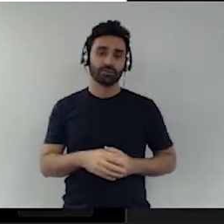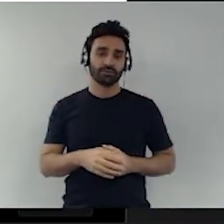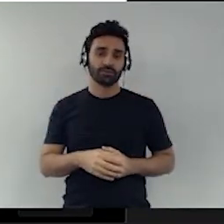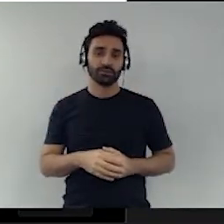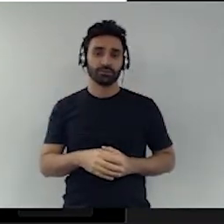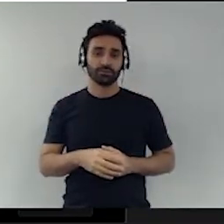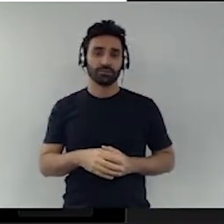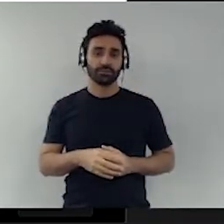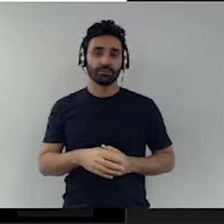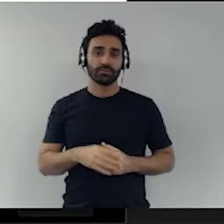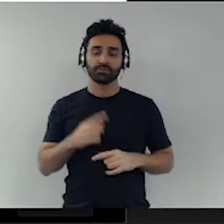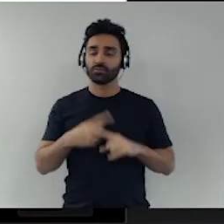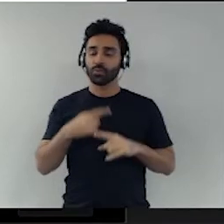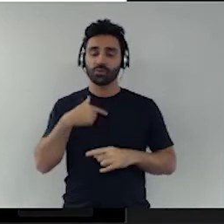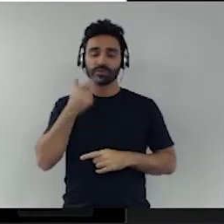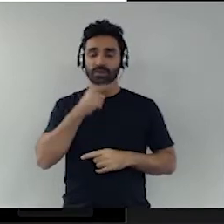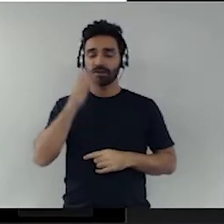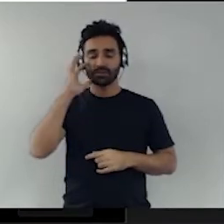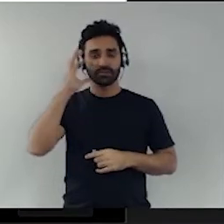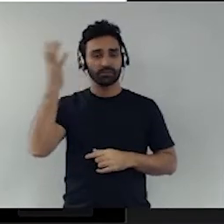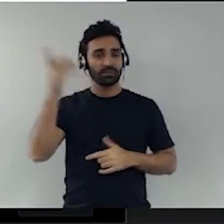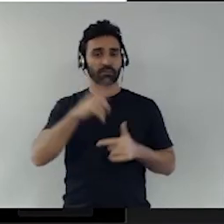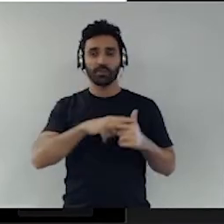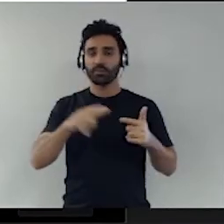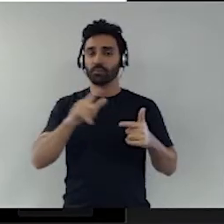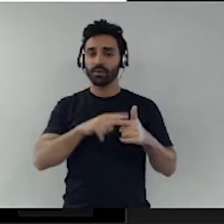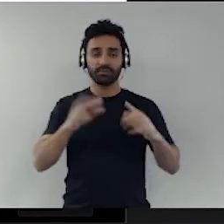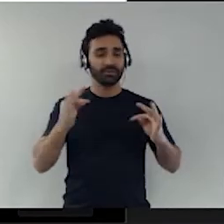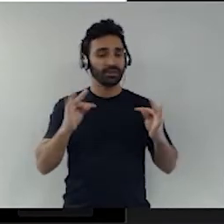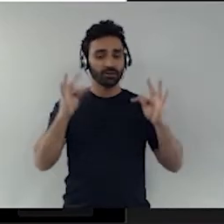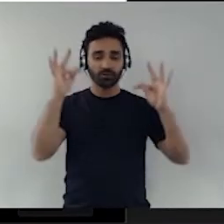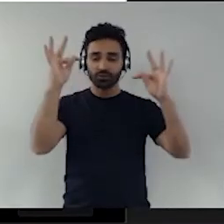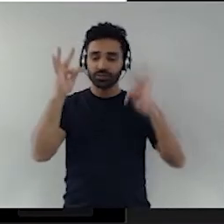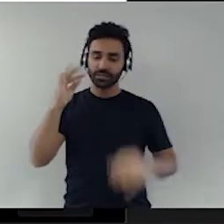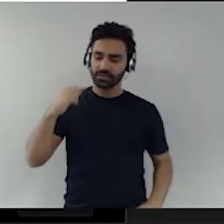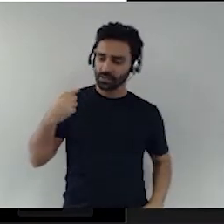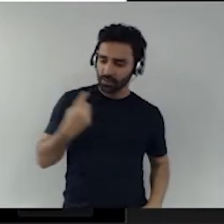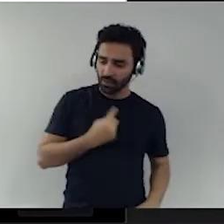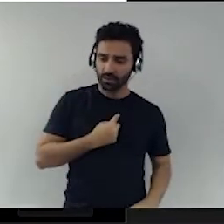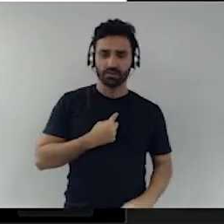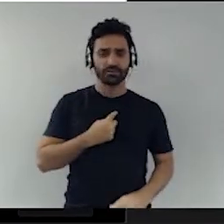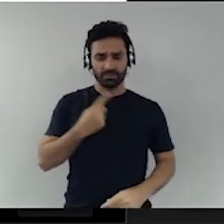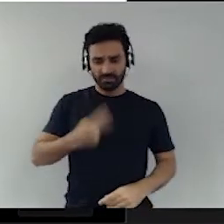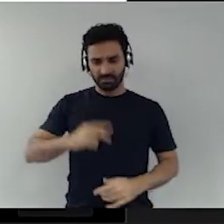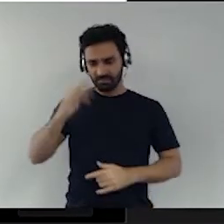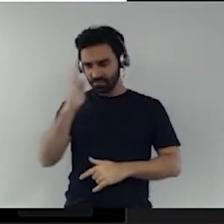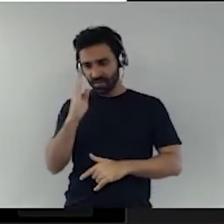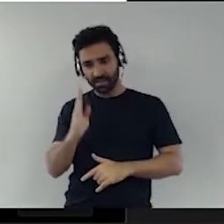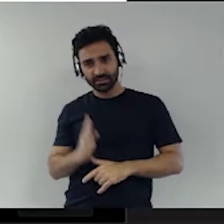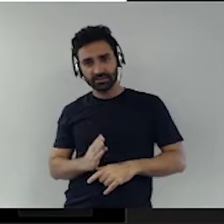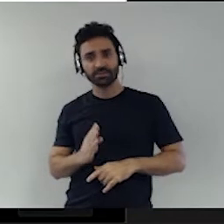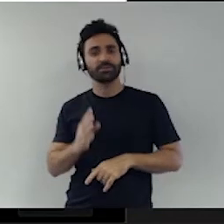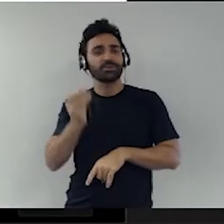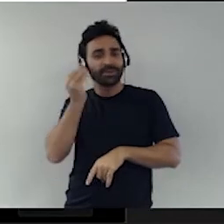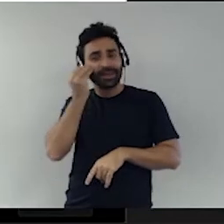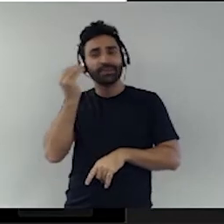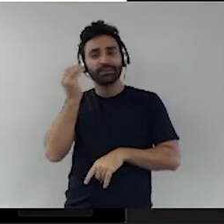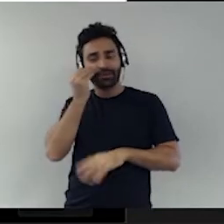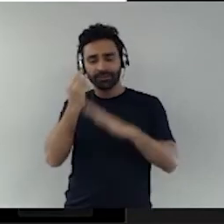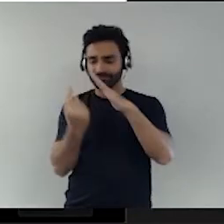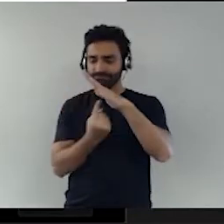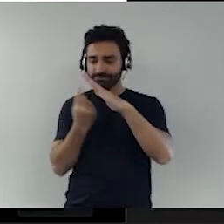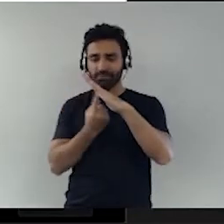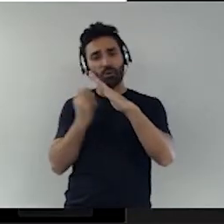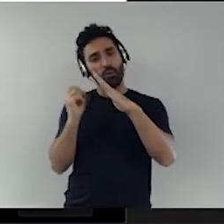vai resolver, tem um problema tecnológico. A gente também tentou fazer, no nosso país, medir isolamento e